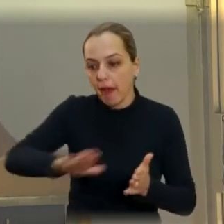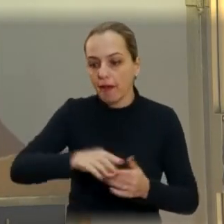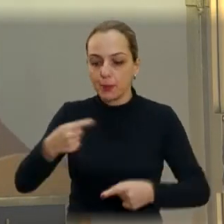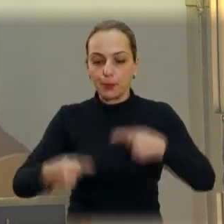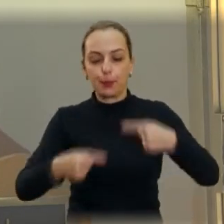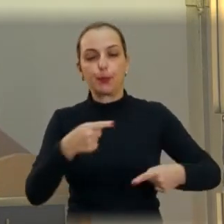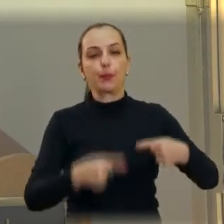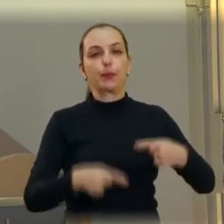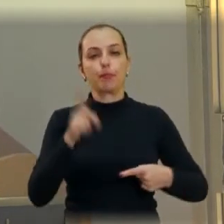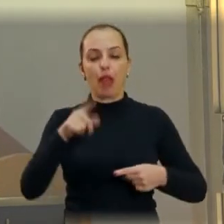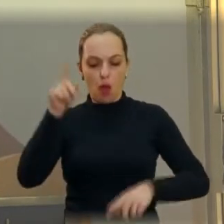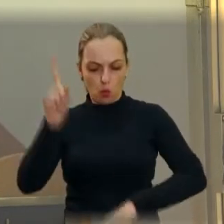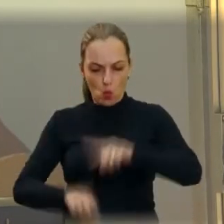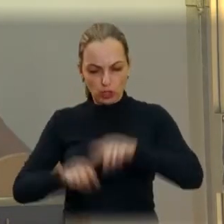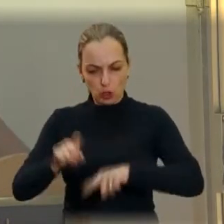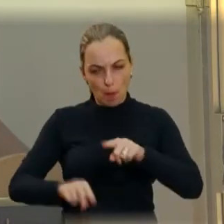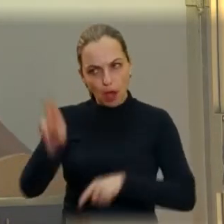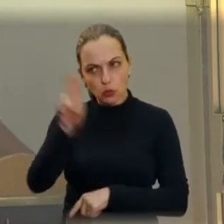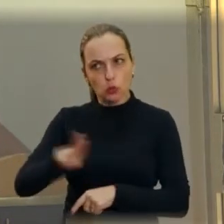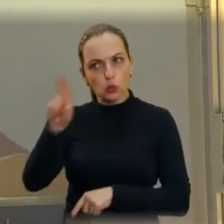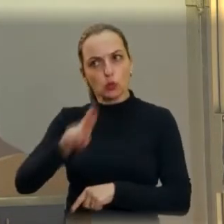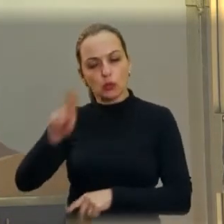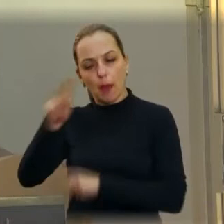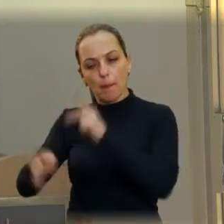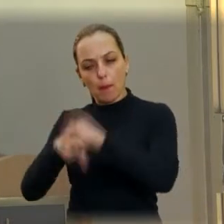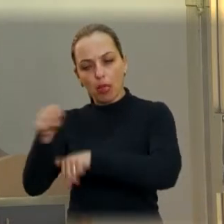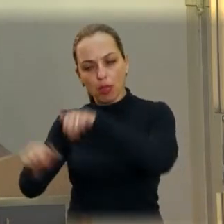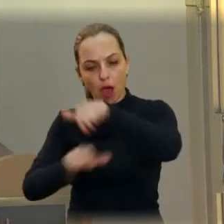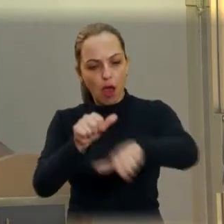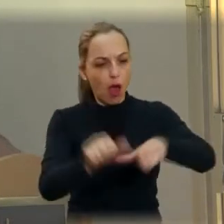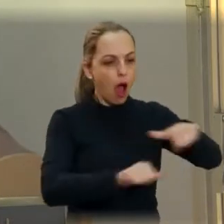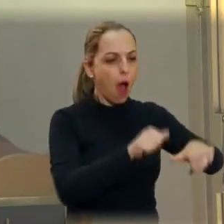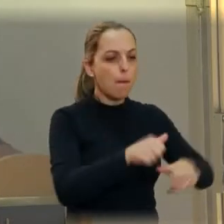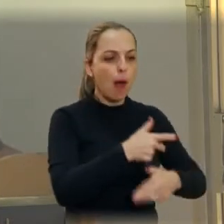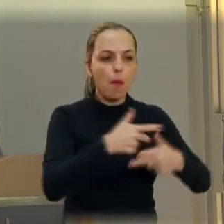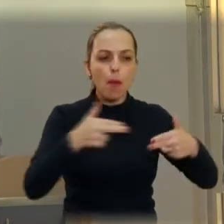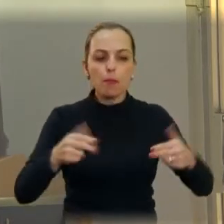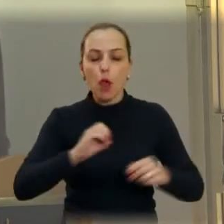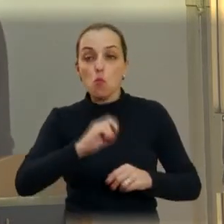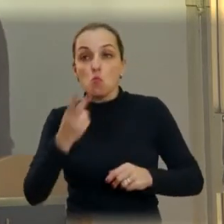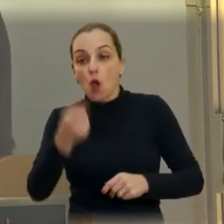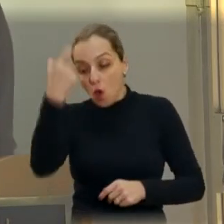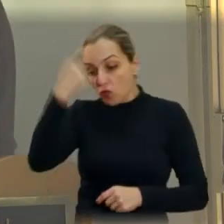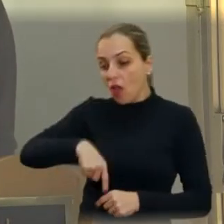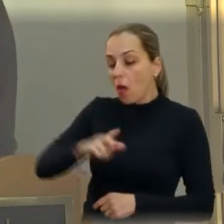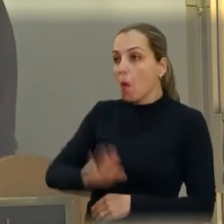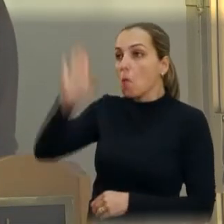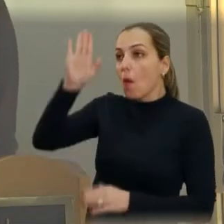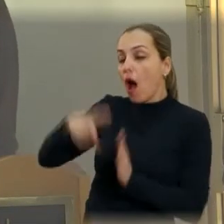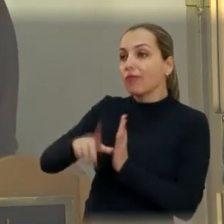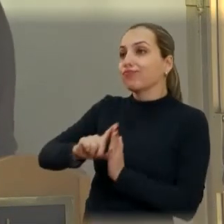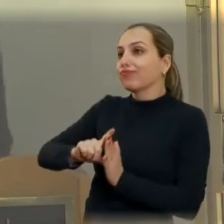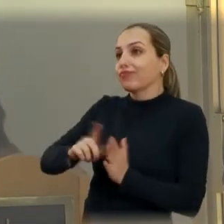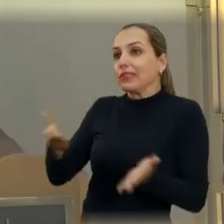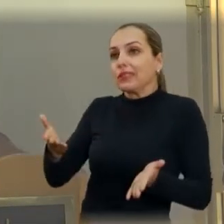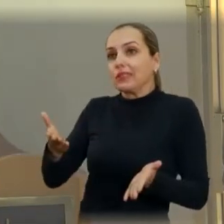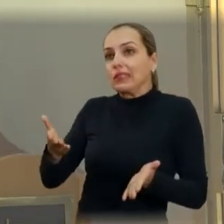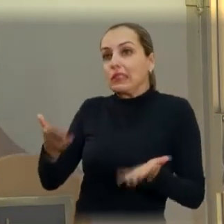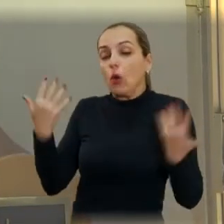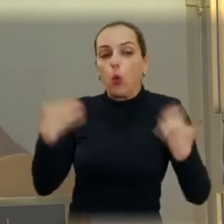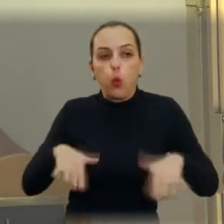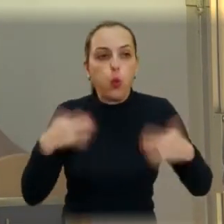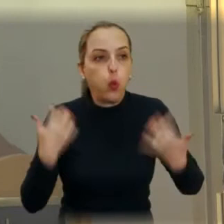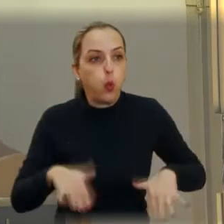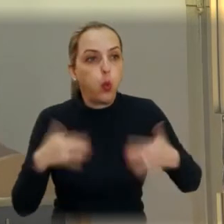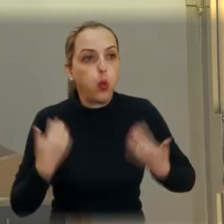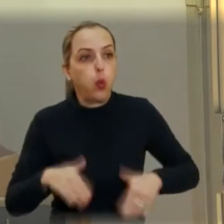com os instrumentos que nós temos para mudar a vida do povo, ou a gente vira um pré-candidato, desesperado por